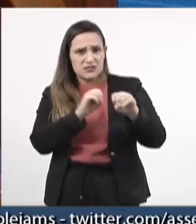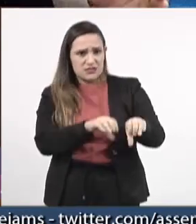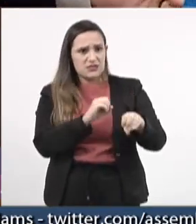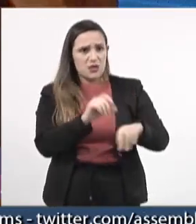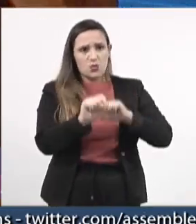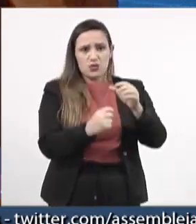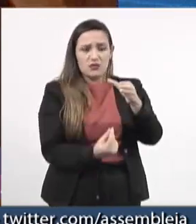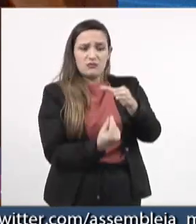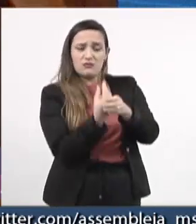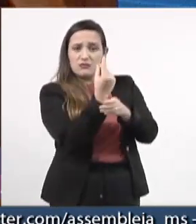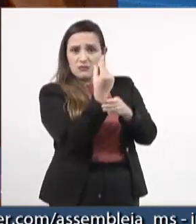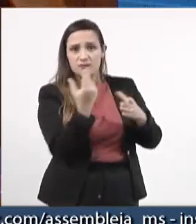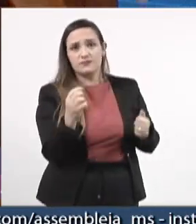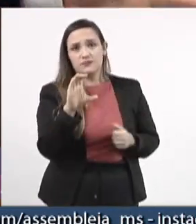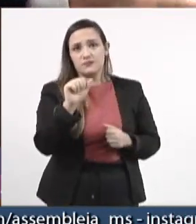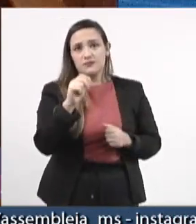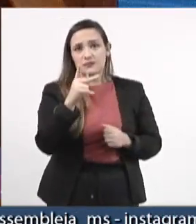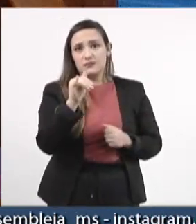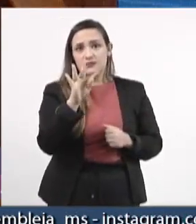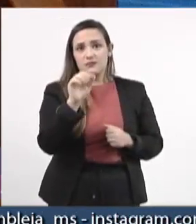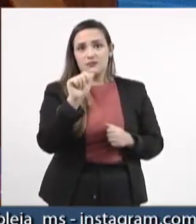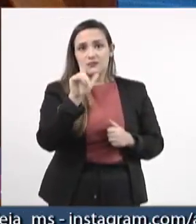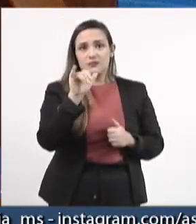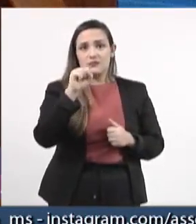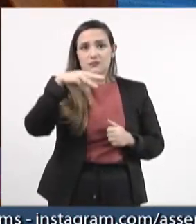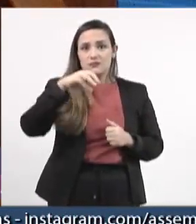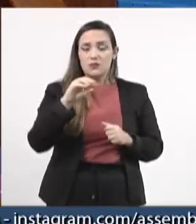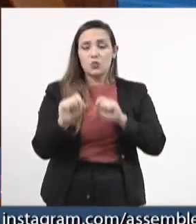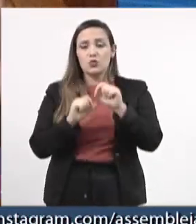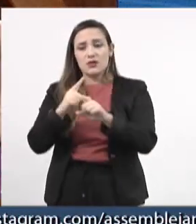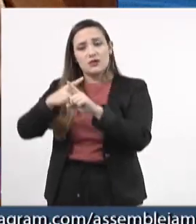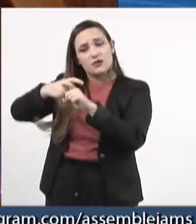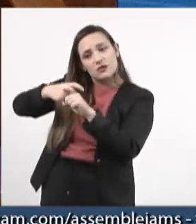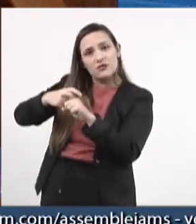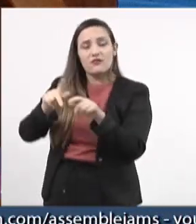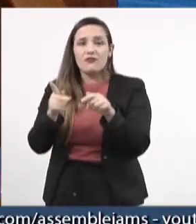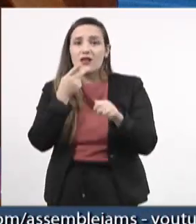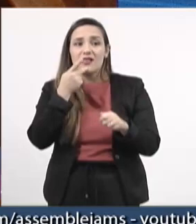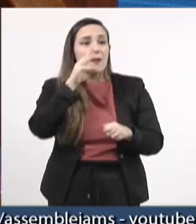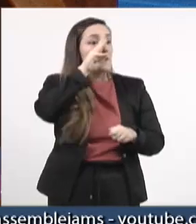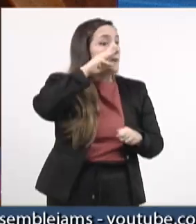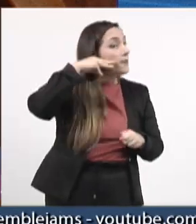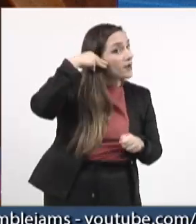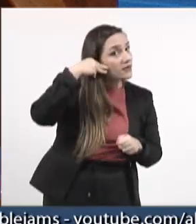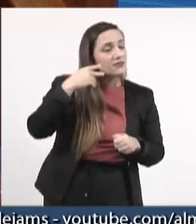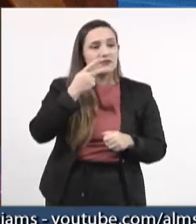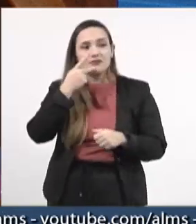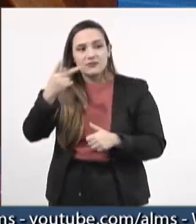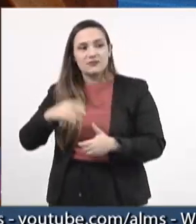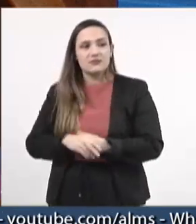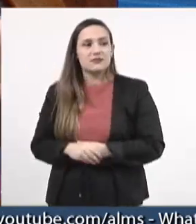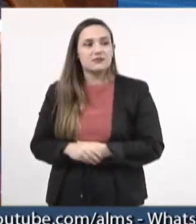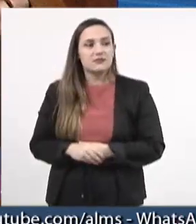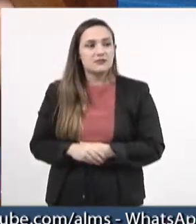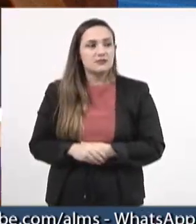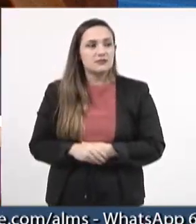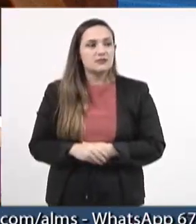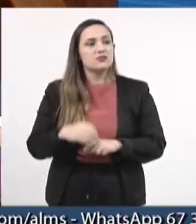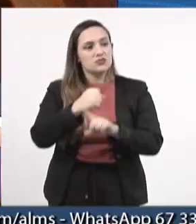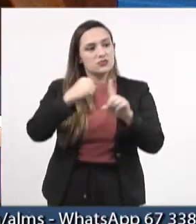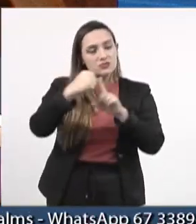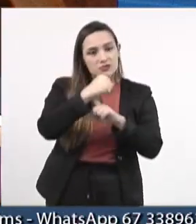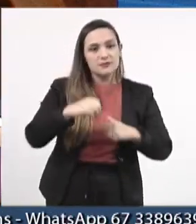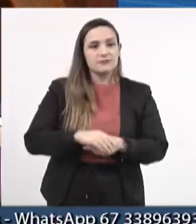era capitalismo, o que era comunismo, falar sobre Karl Marx, falar sobre socialismo,